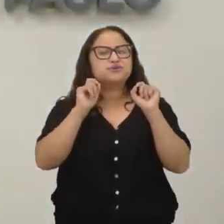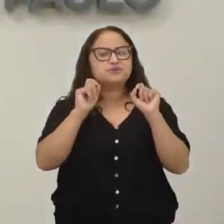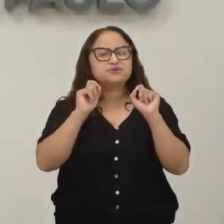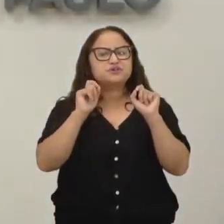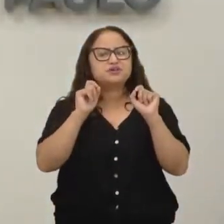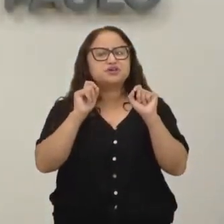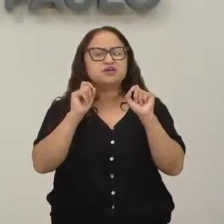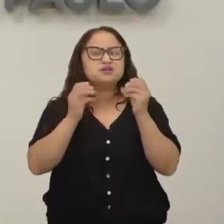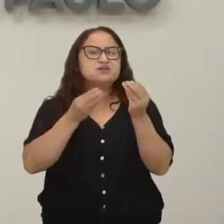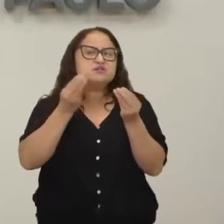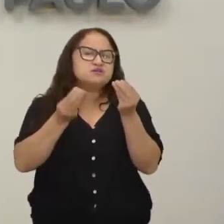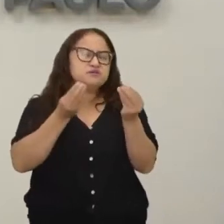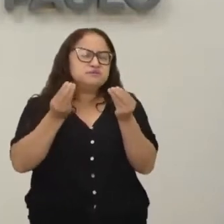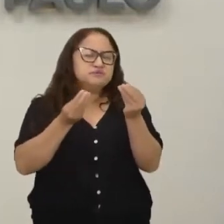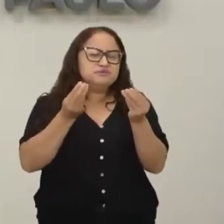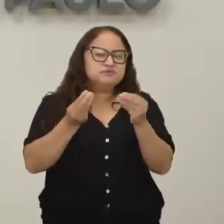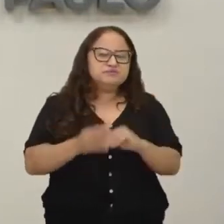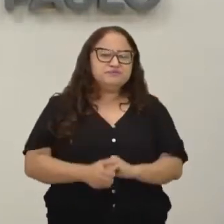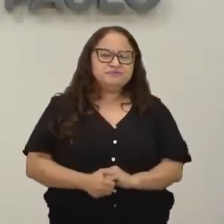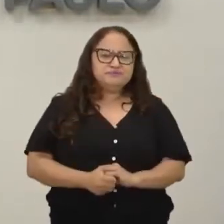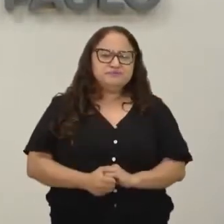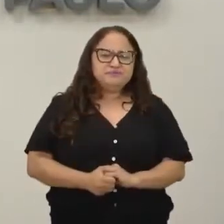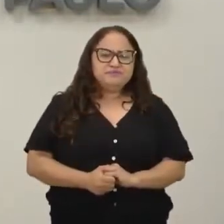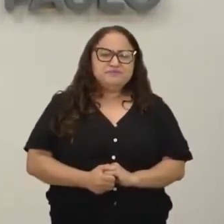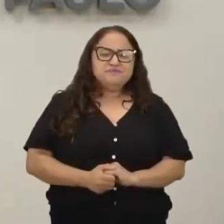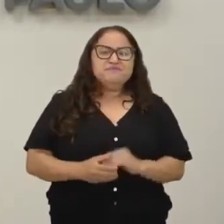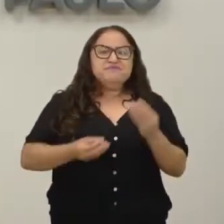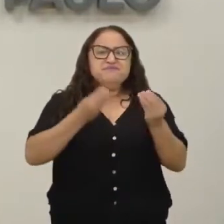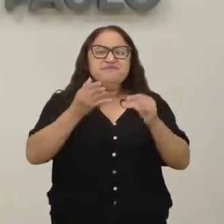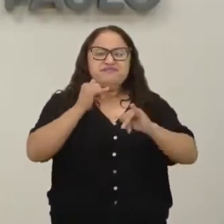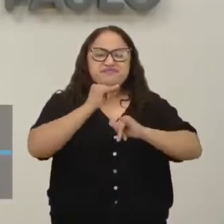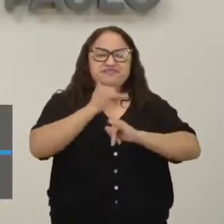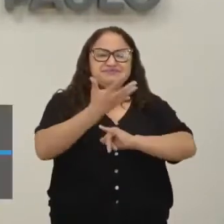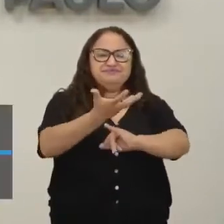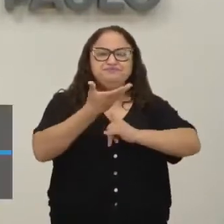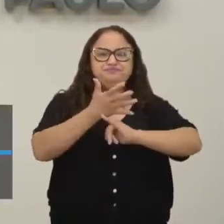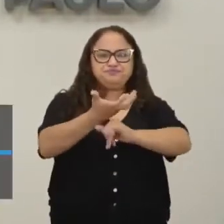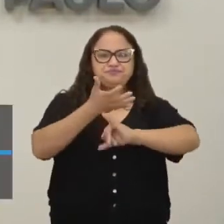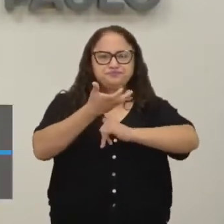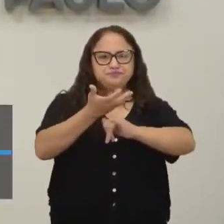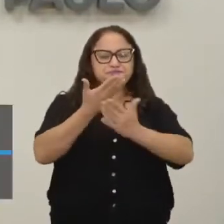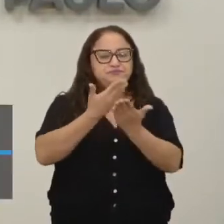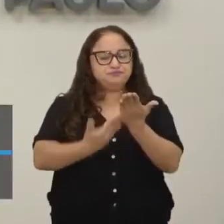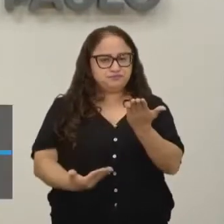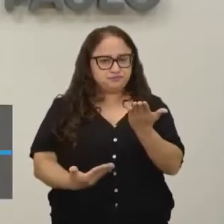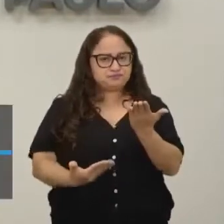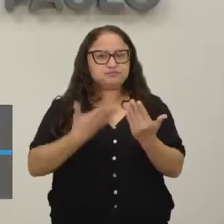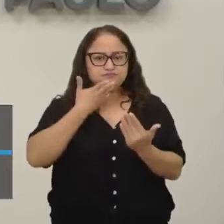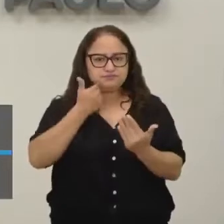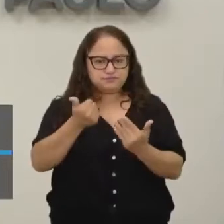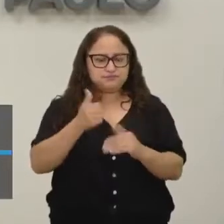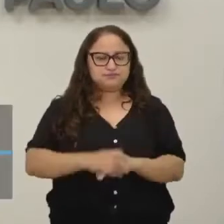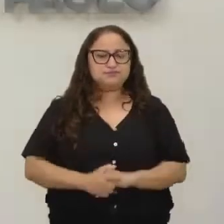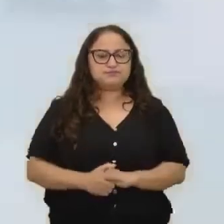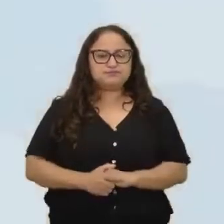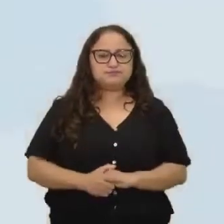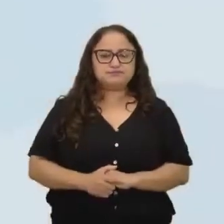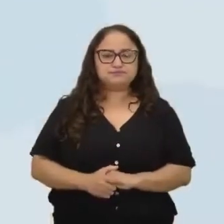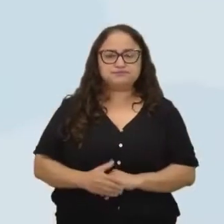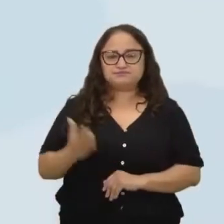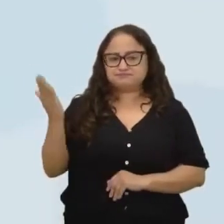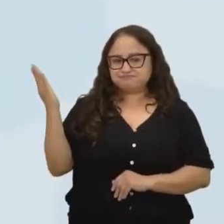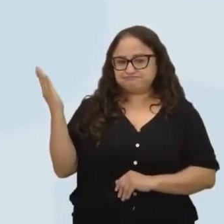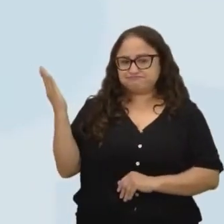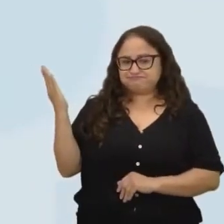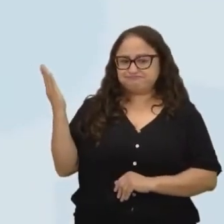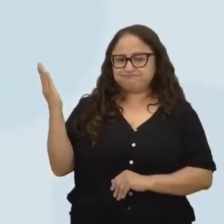a questão de como perder calorias, qual é o melhor exercício para perder mais calorias, né? Exato. Então, põe na tela para eles a resposta que